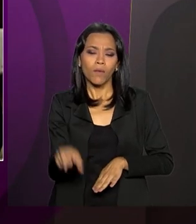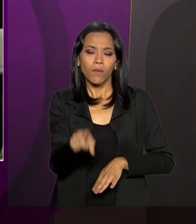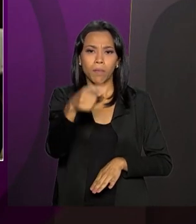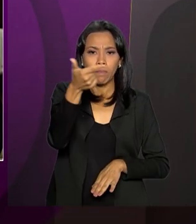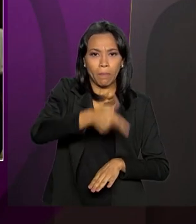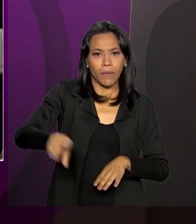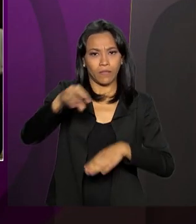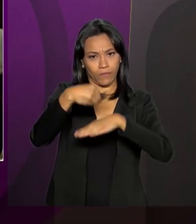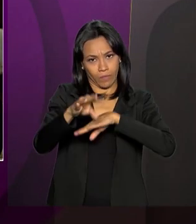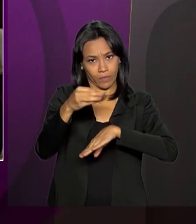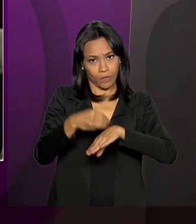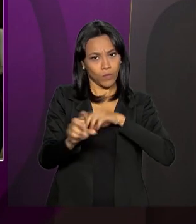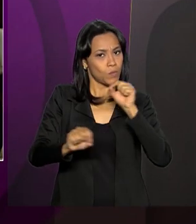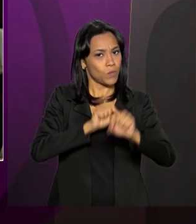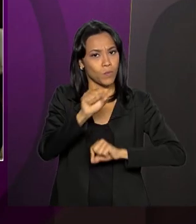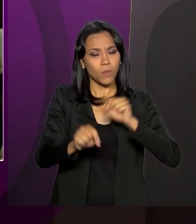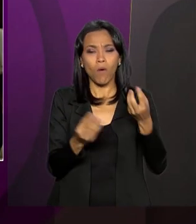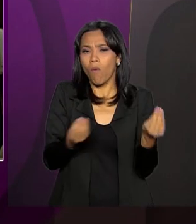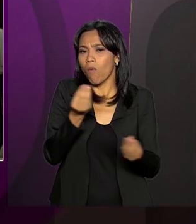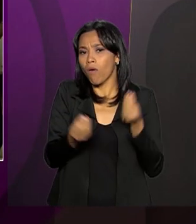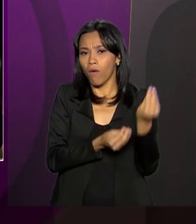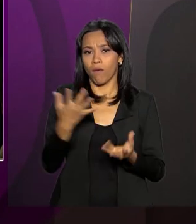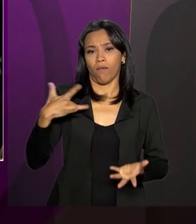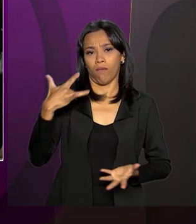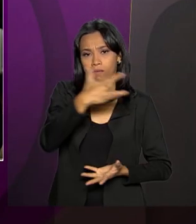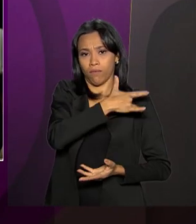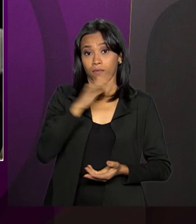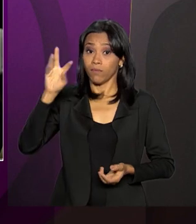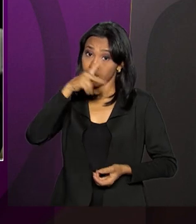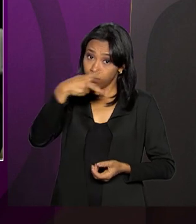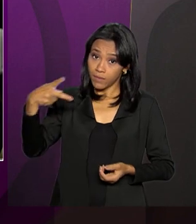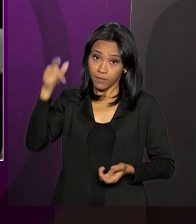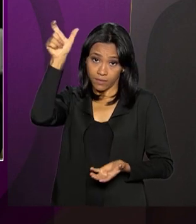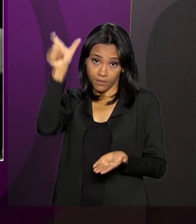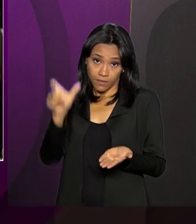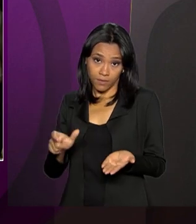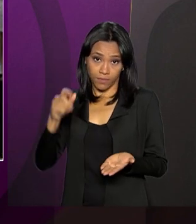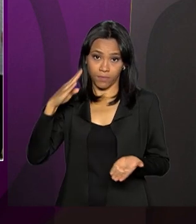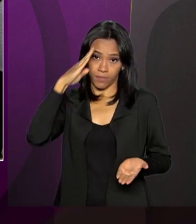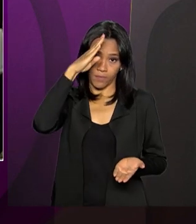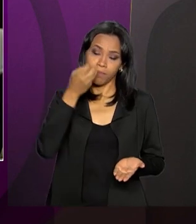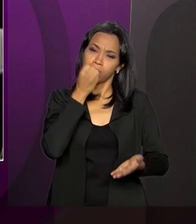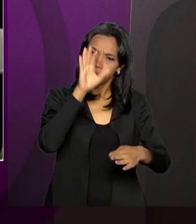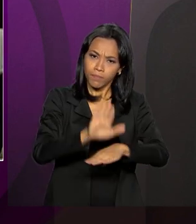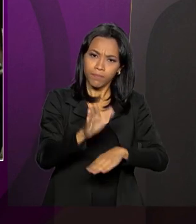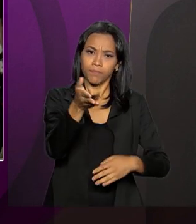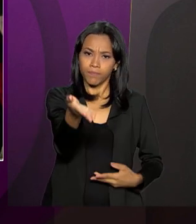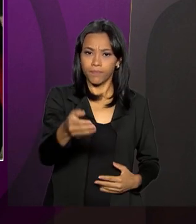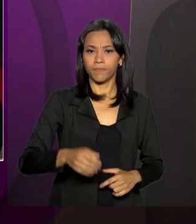mais informações sobre a saúde do presidente Jair Bolsonaro. Ricardo, boa tarde para você.